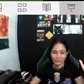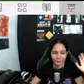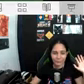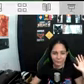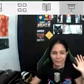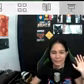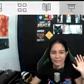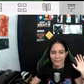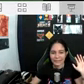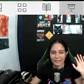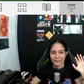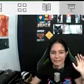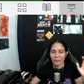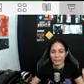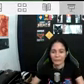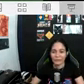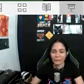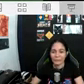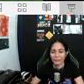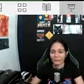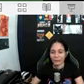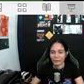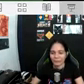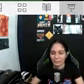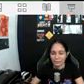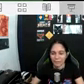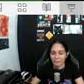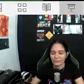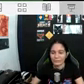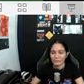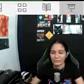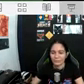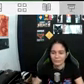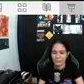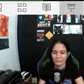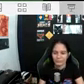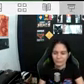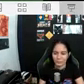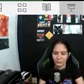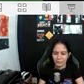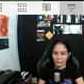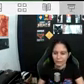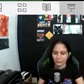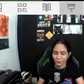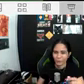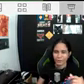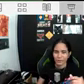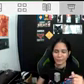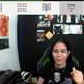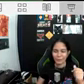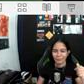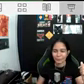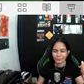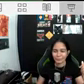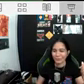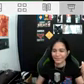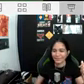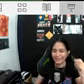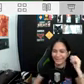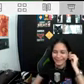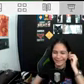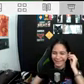E aí ela não tava, não tinha ninguém na sala. Só que o roteador tava fora da tomada. O conector do roteador tava fora. Eu, ai meu